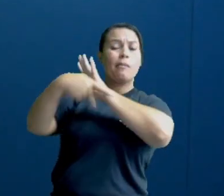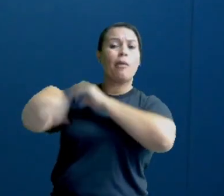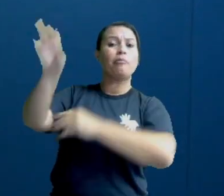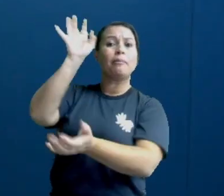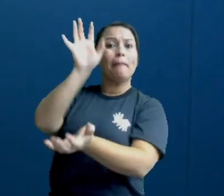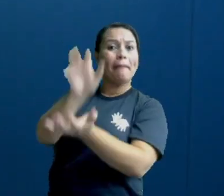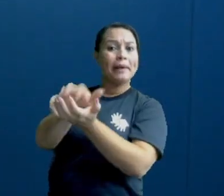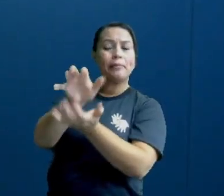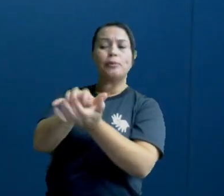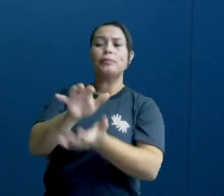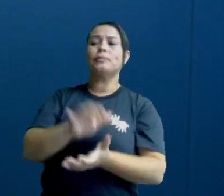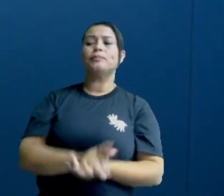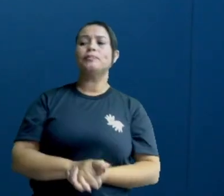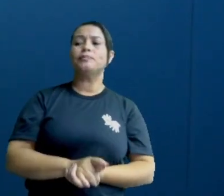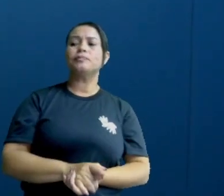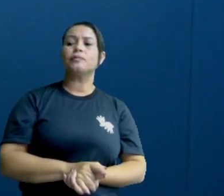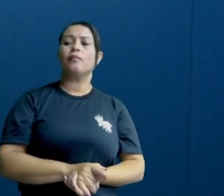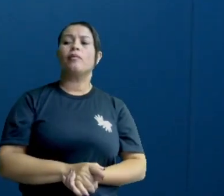Pernambuco.